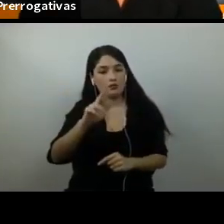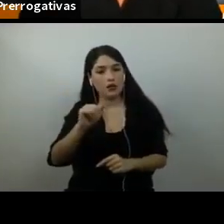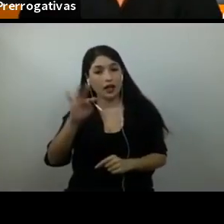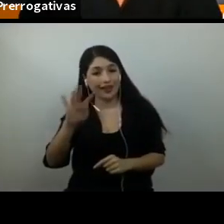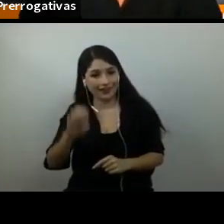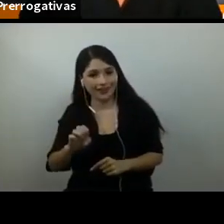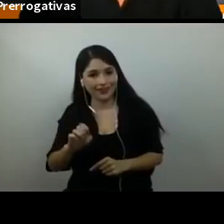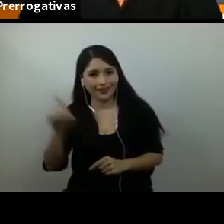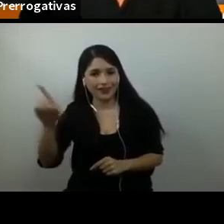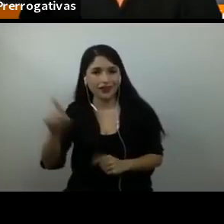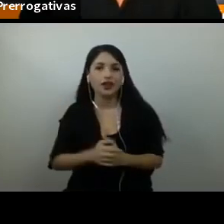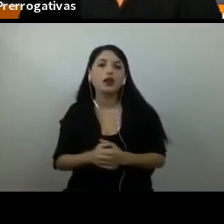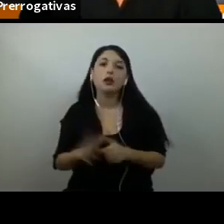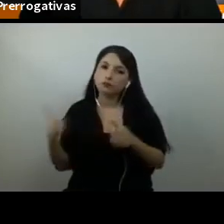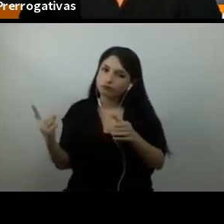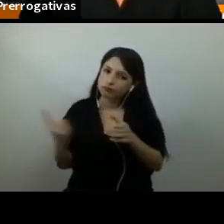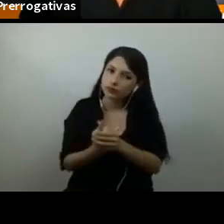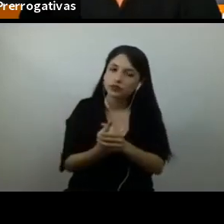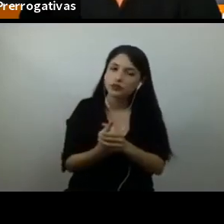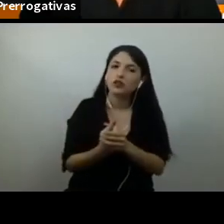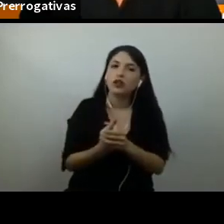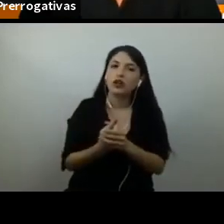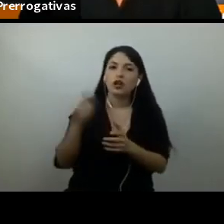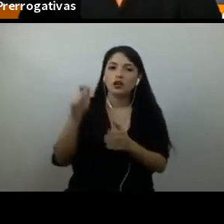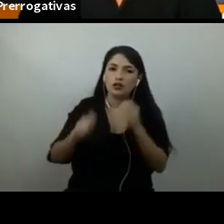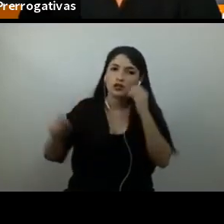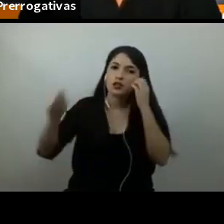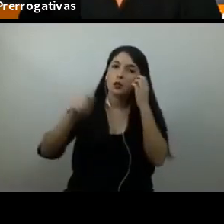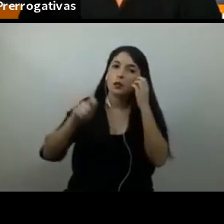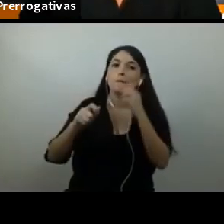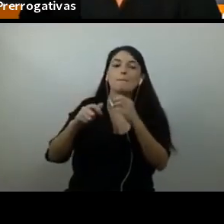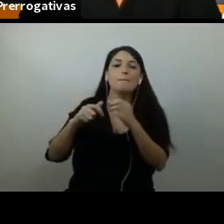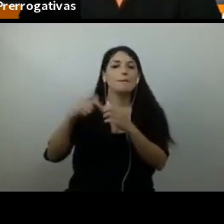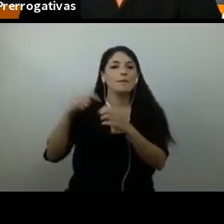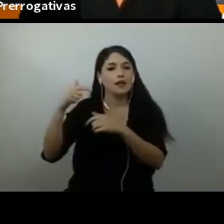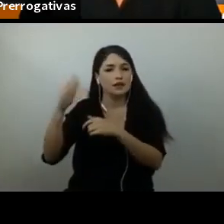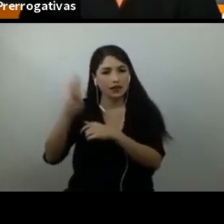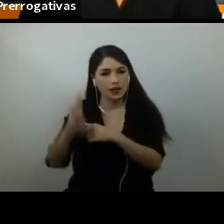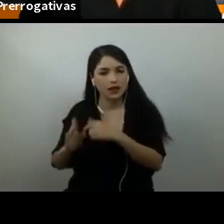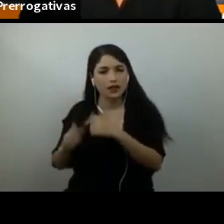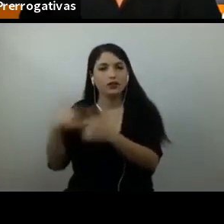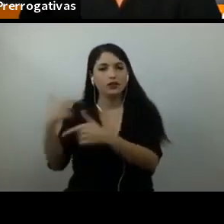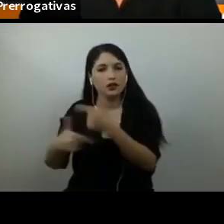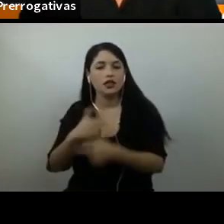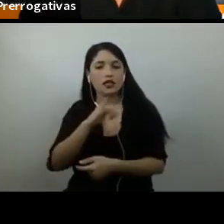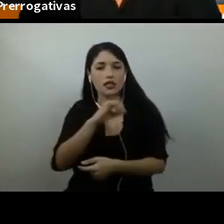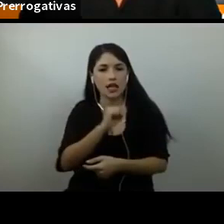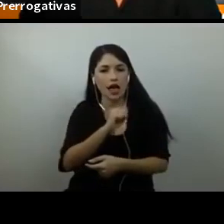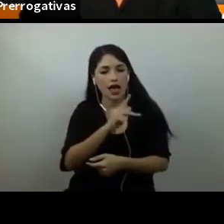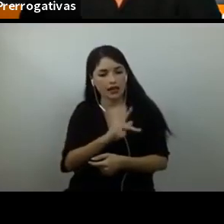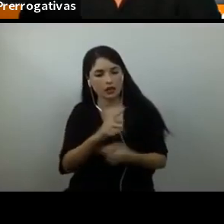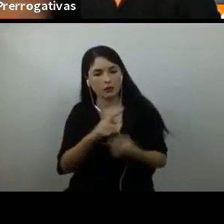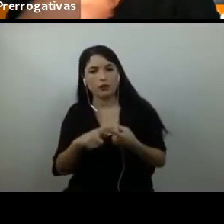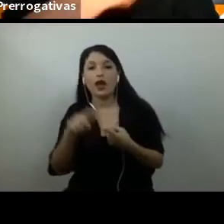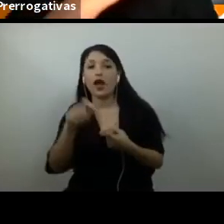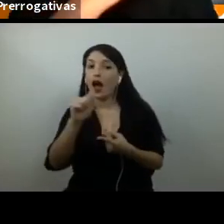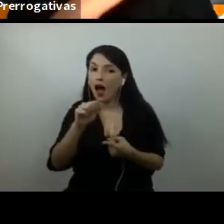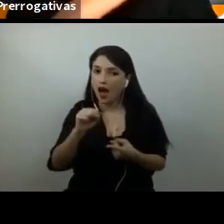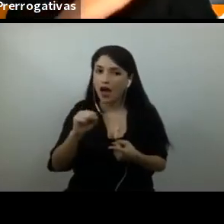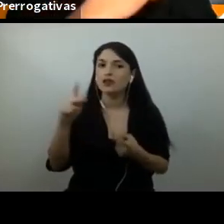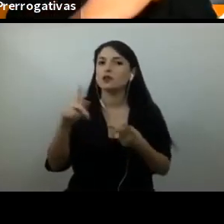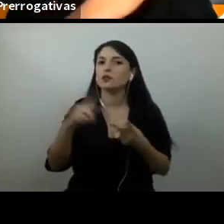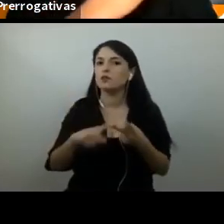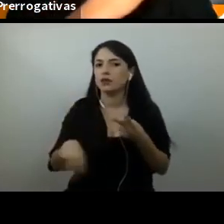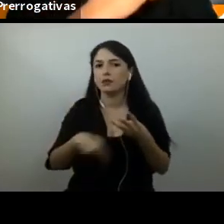está no Prerrogativas, a Associação Brasileira de Advogados Trabalhistas, o IASP, do querido Miguel Pereira Neto, a ASP, que eu já citei, do SICA,